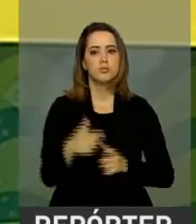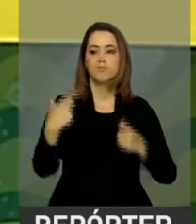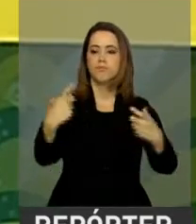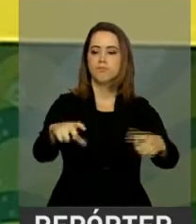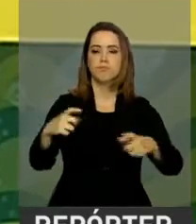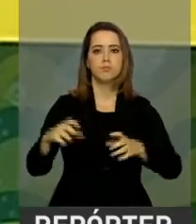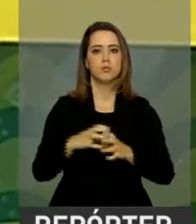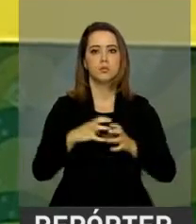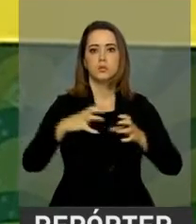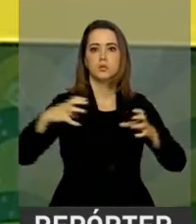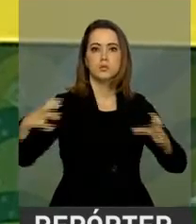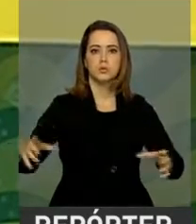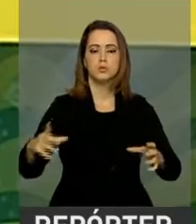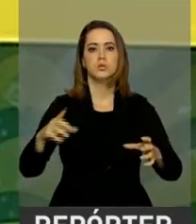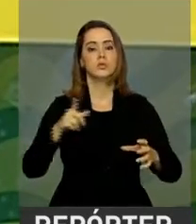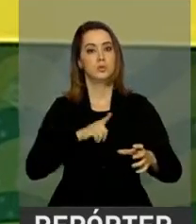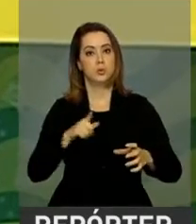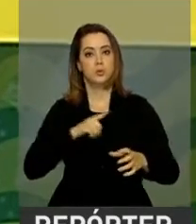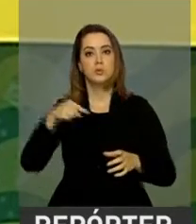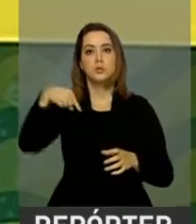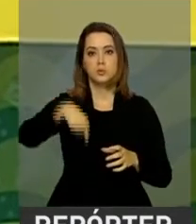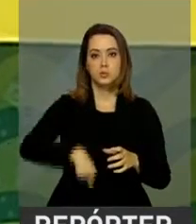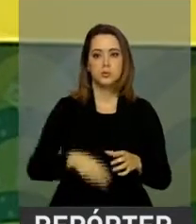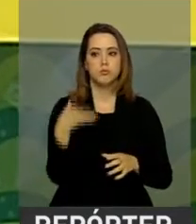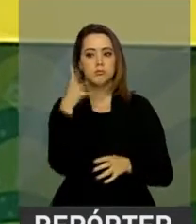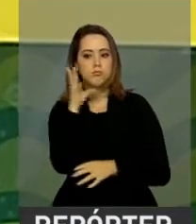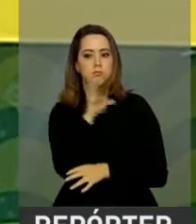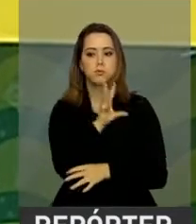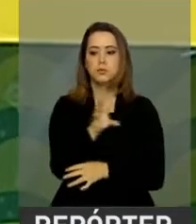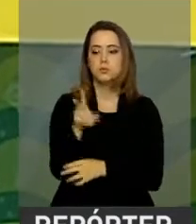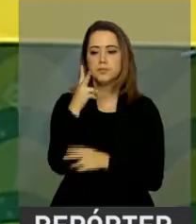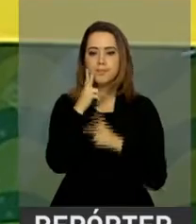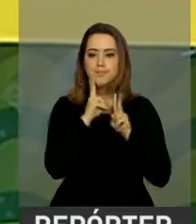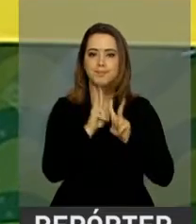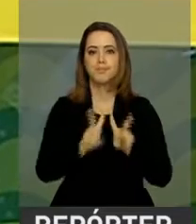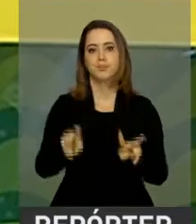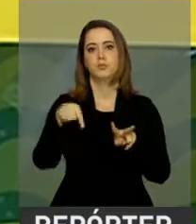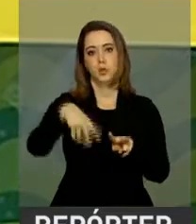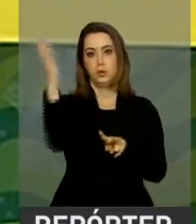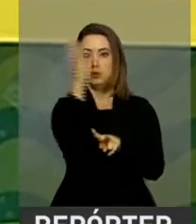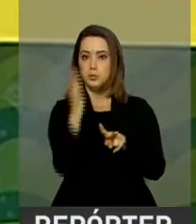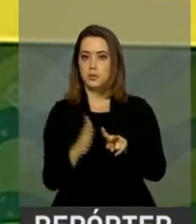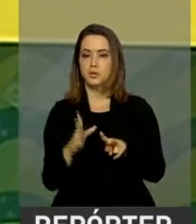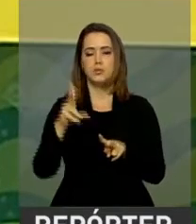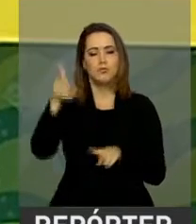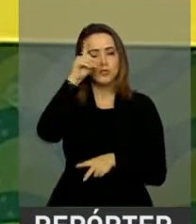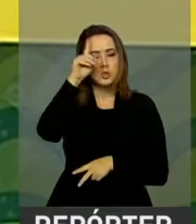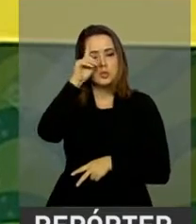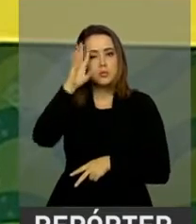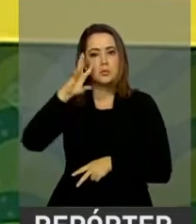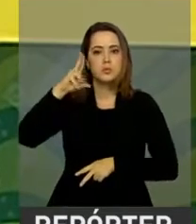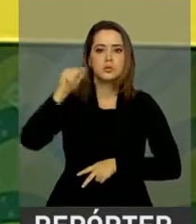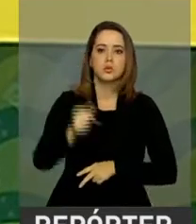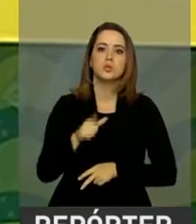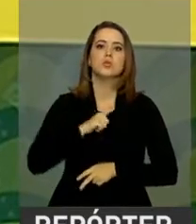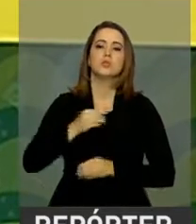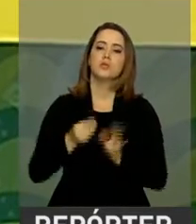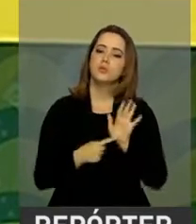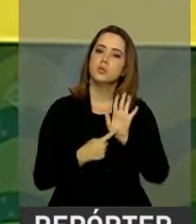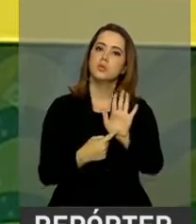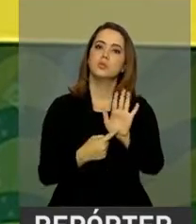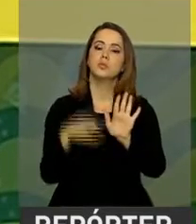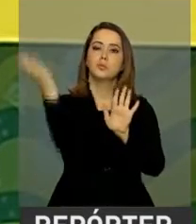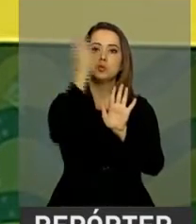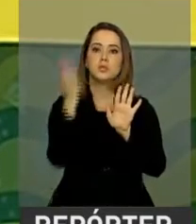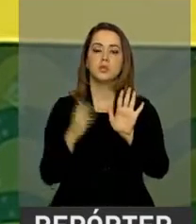pontos de mídia globais do mundo estão focados no Brasil nesse momento. Diariamente, todos eles vão passar imagens do nosso país e